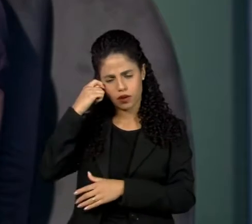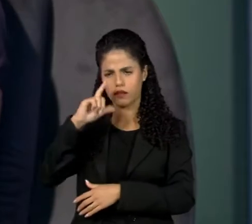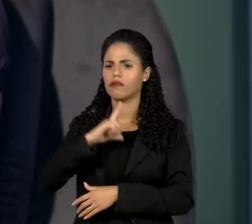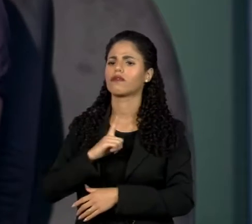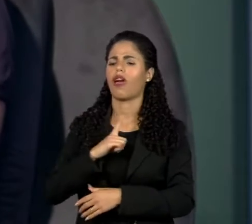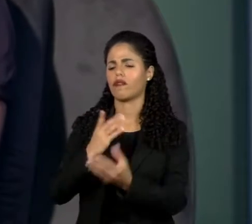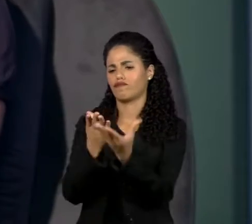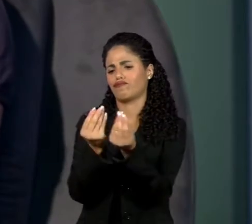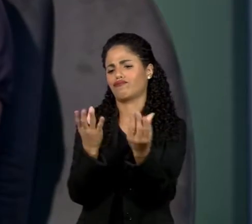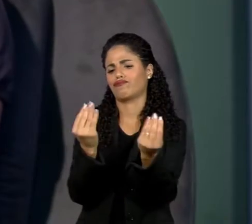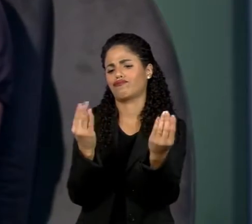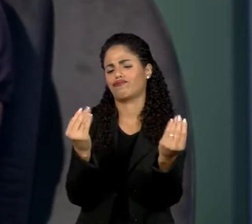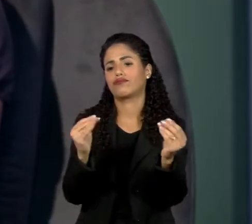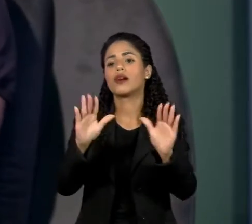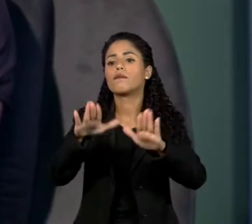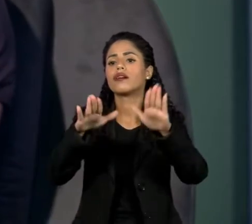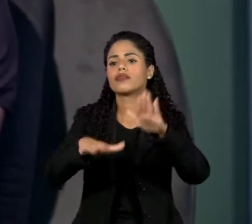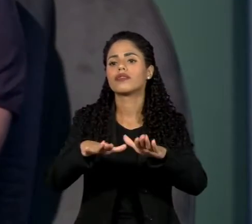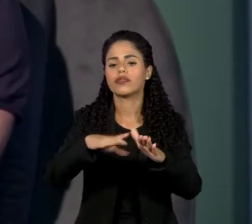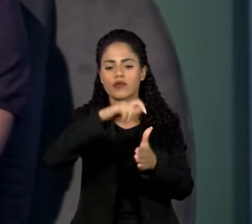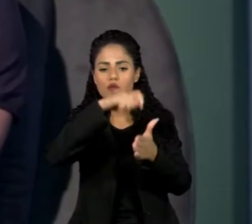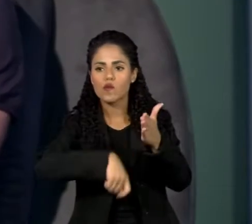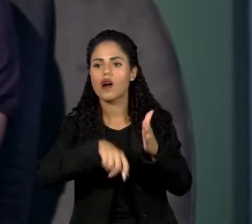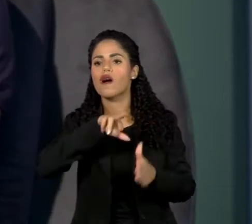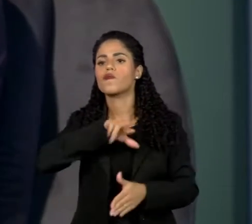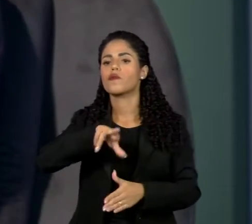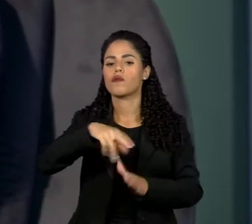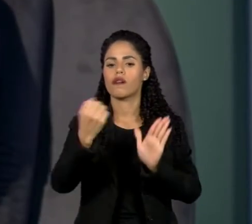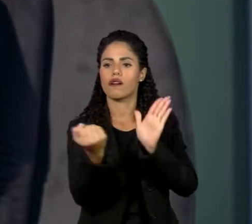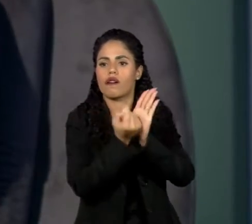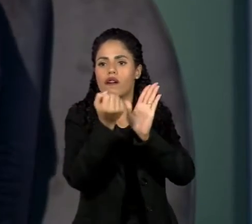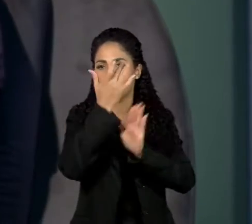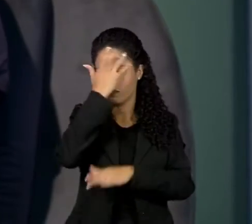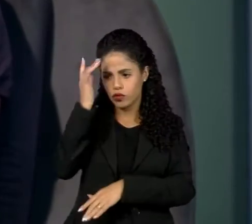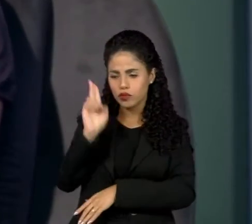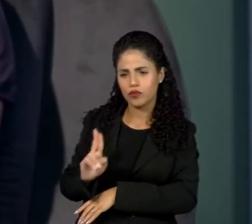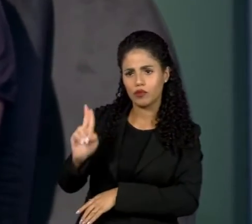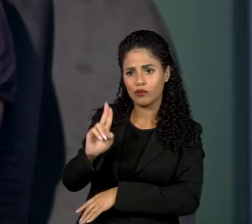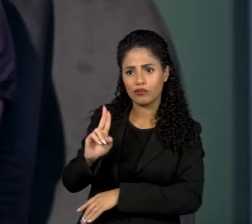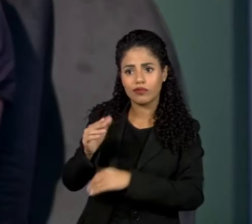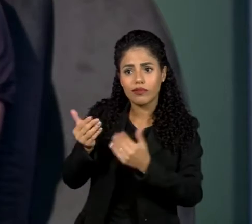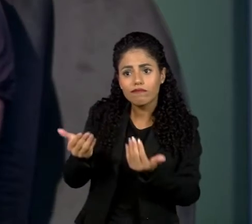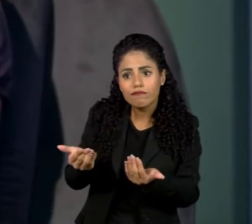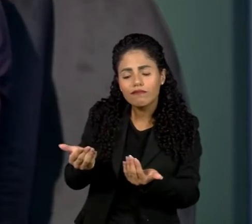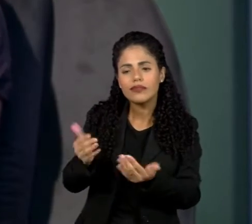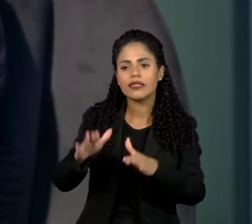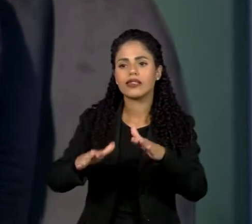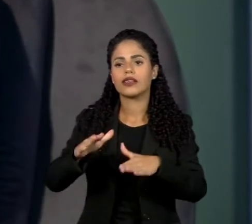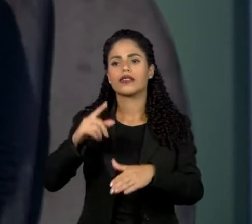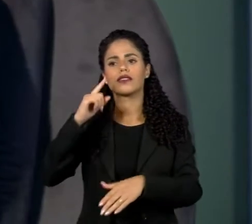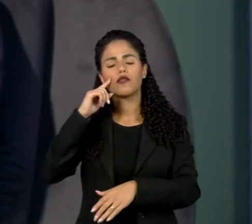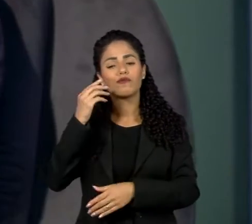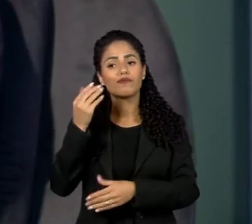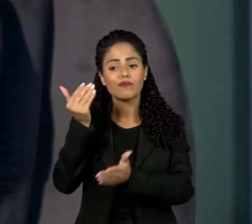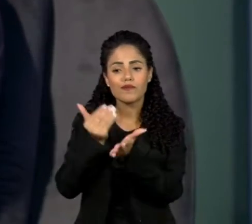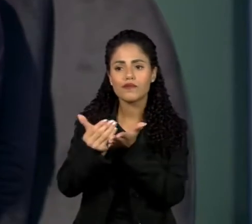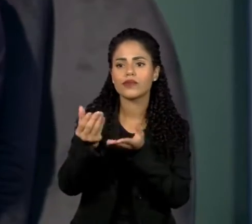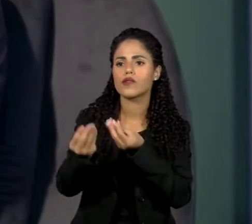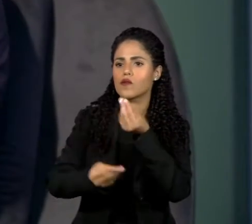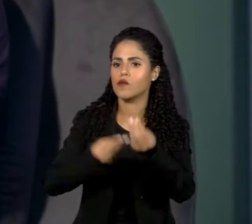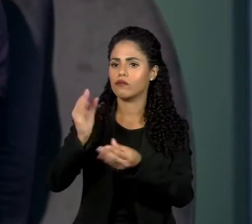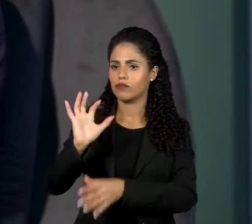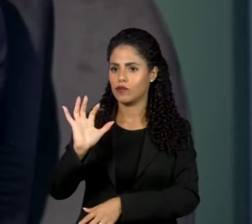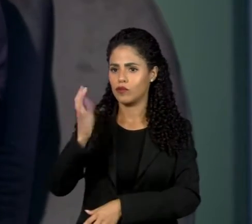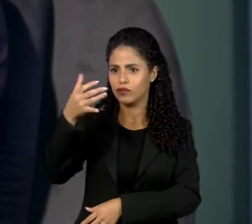montes, mas muitas das vezes não contratados pelas marcas que a pessoa consome. Então, o ponto principal para que isso